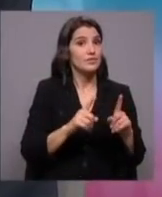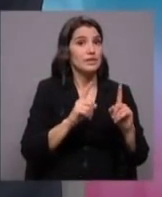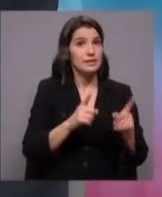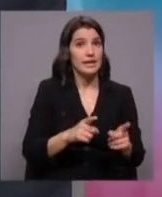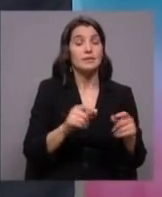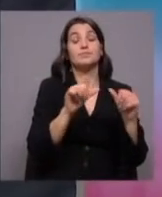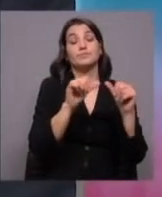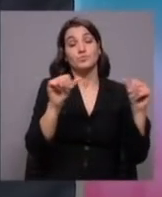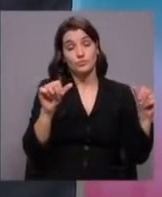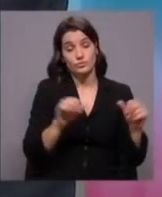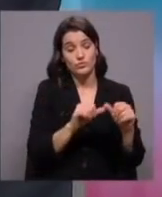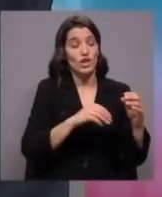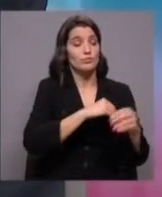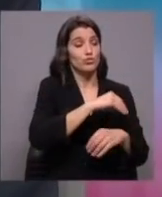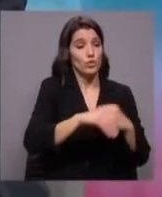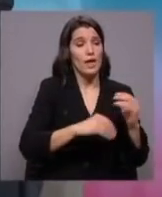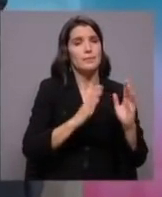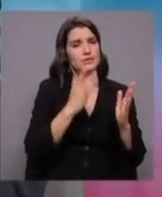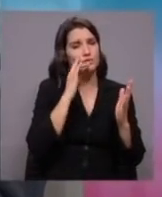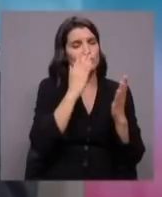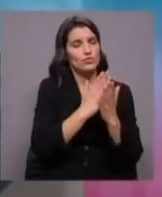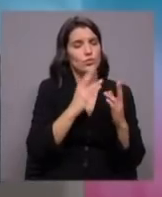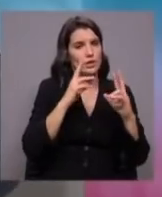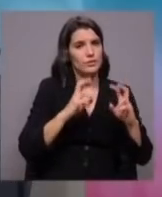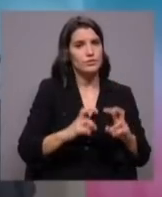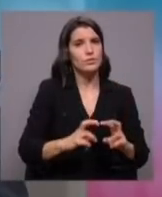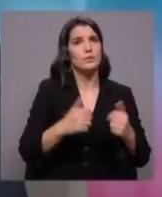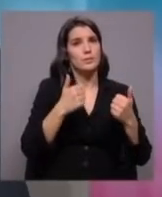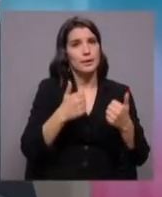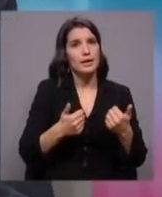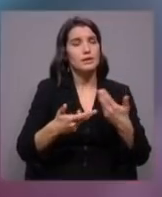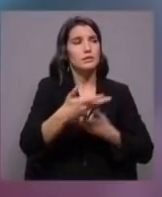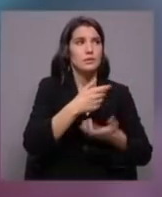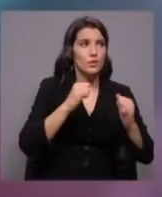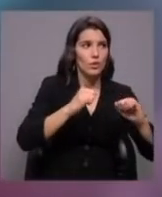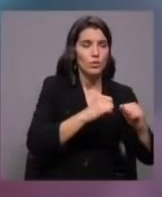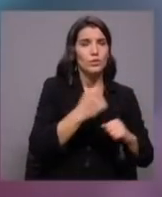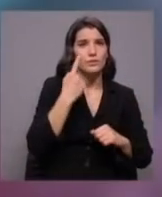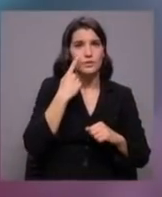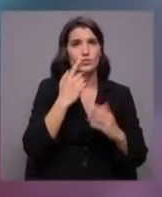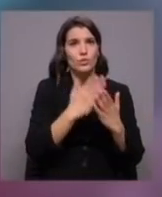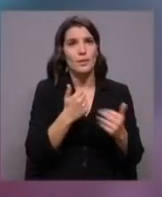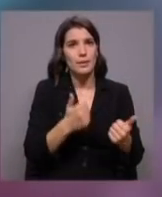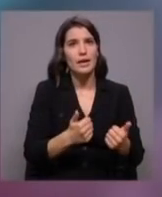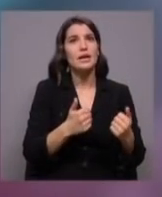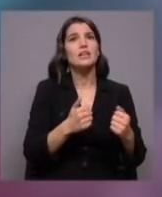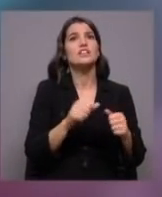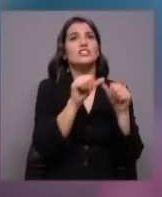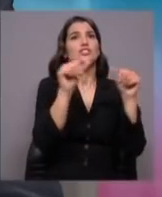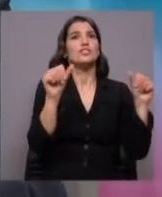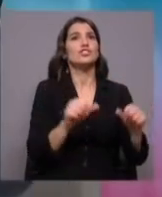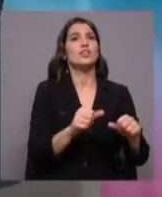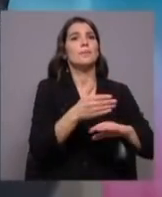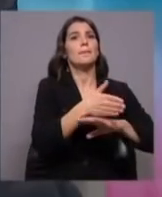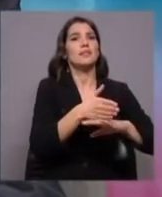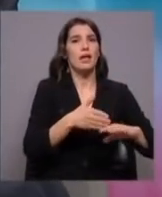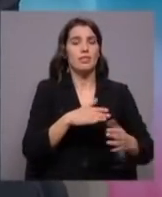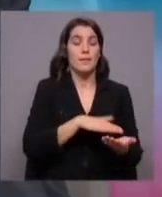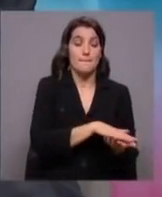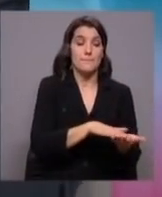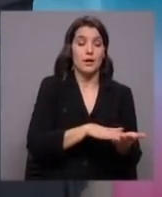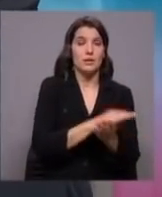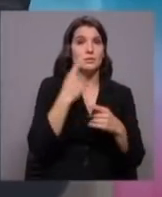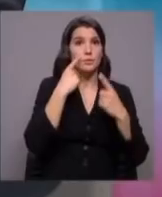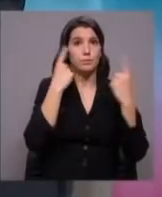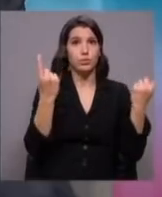sistema misto, isso tem de ser devidamente estudado, devidamente articulado, devidamente consensualizado, ter um sistema misto onde há realmente uma base pública que tem de